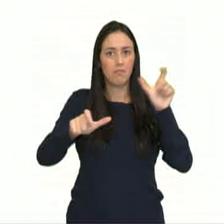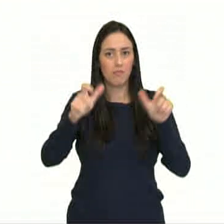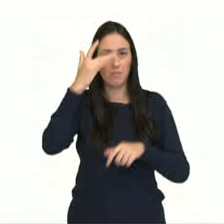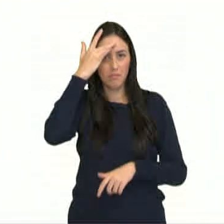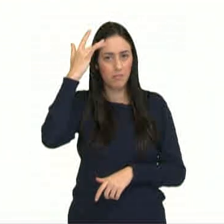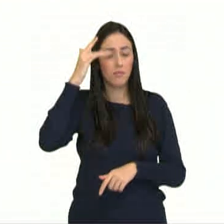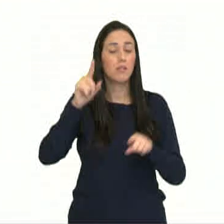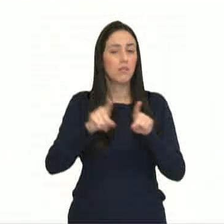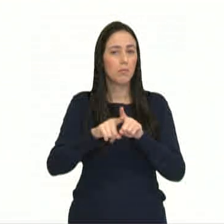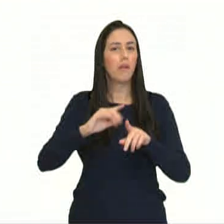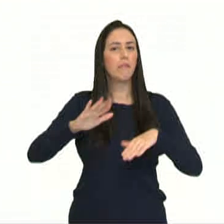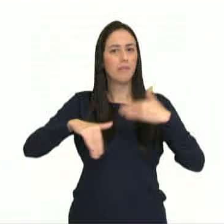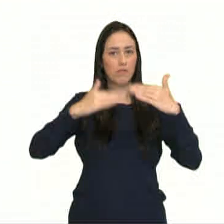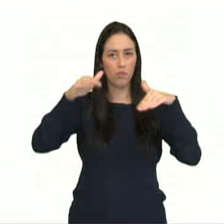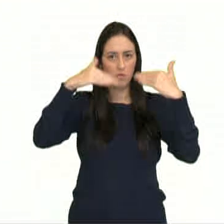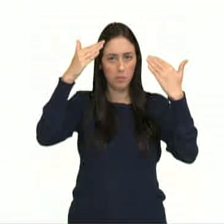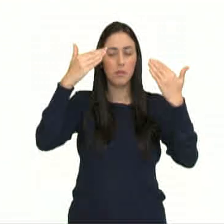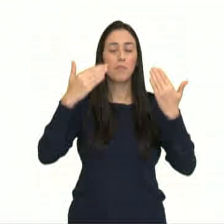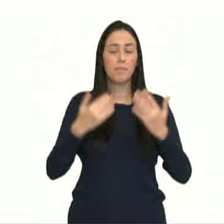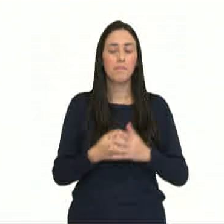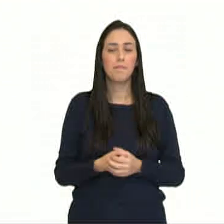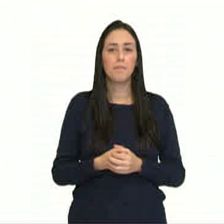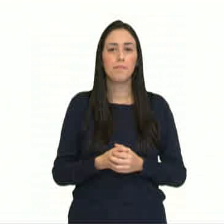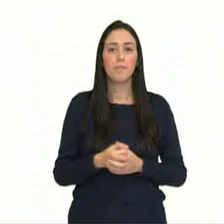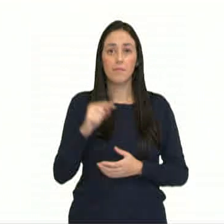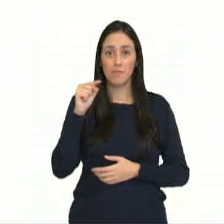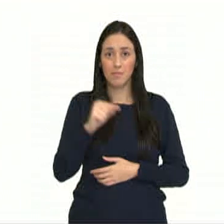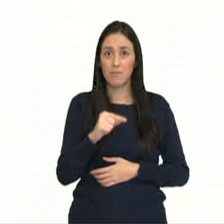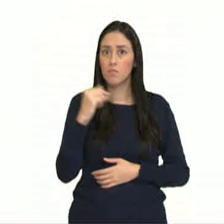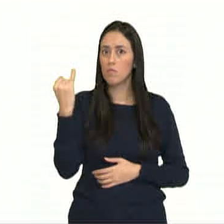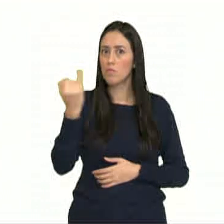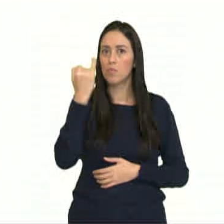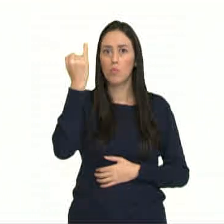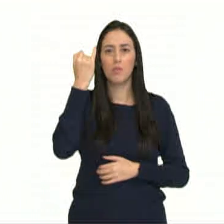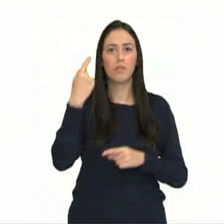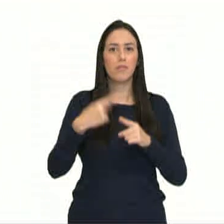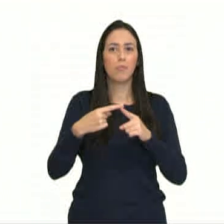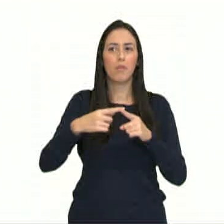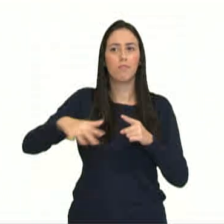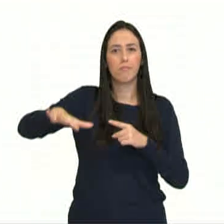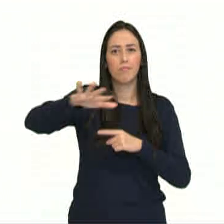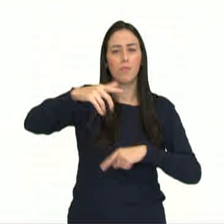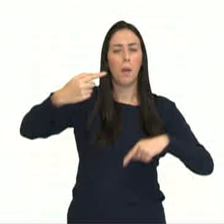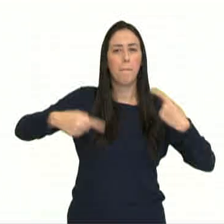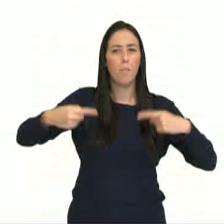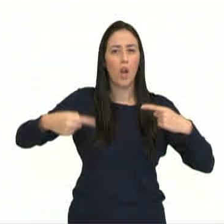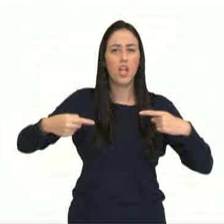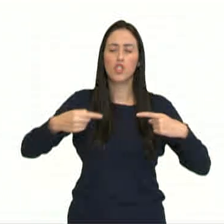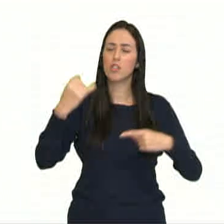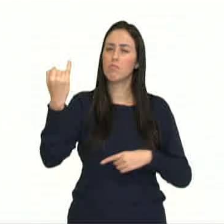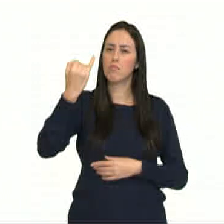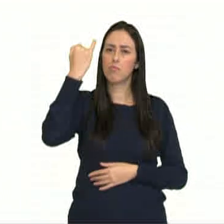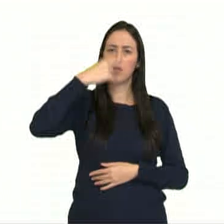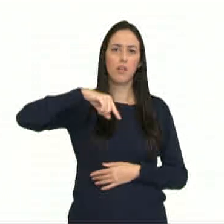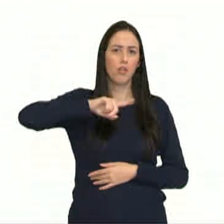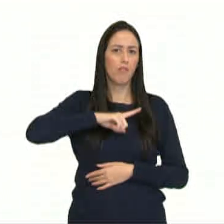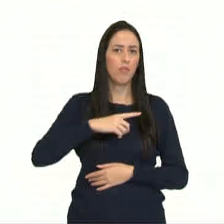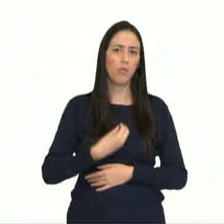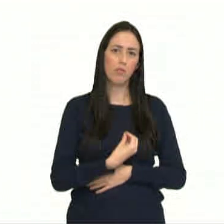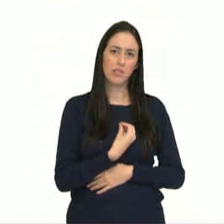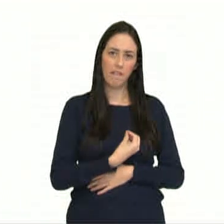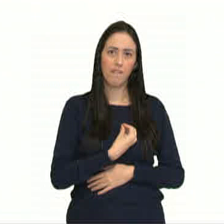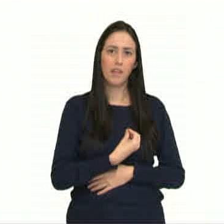seu desenvolvimento. Também sabe-se da importância geopolítica da água, que é um recurso essencial para a vida, mas